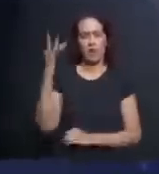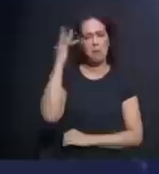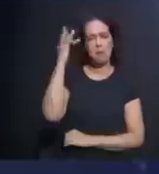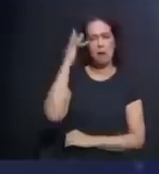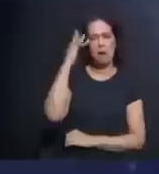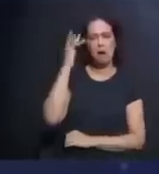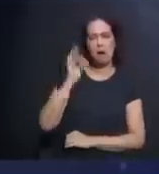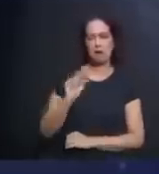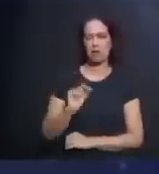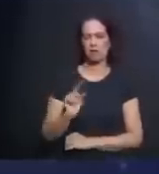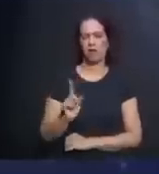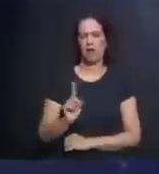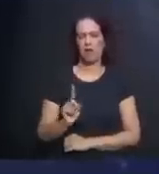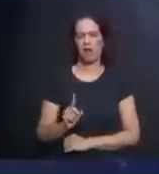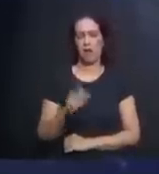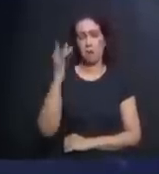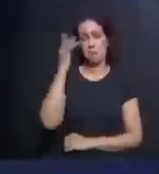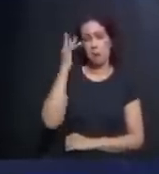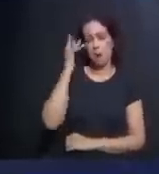com o mestre.